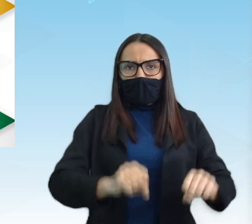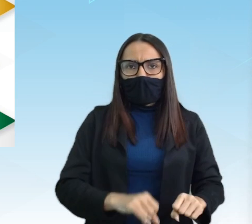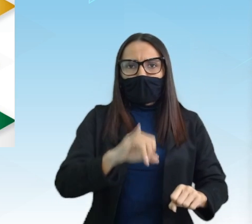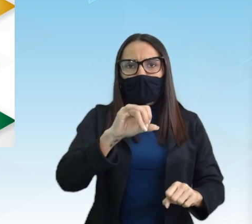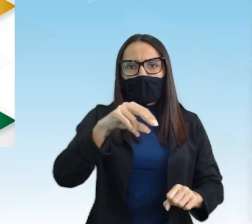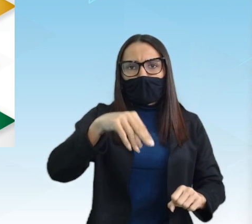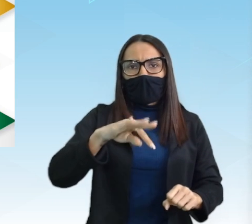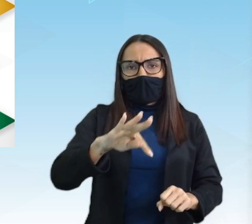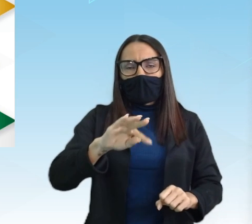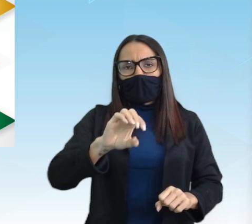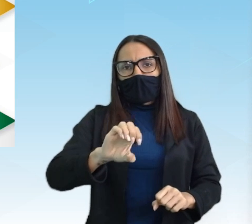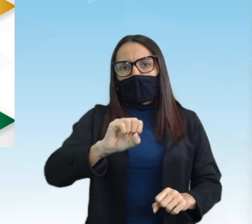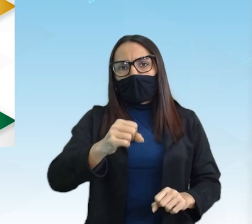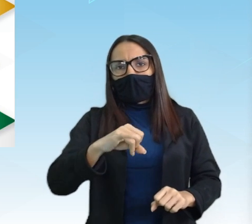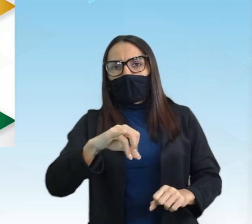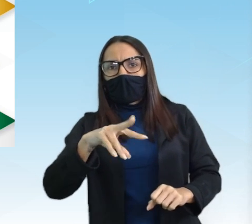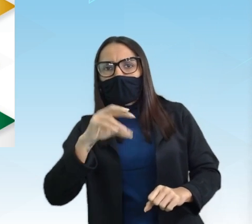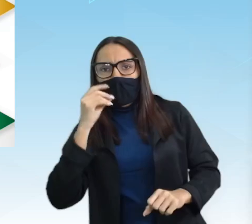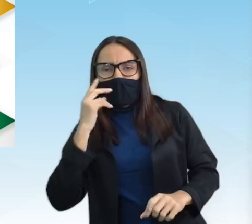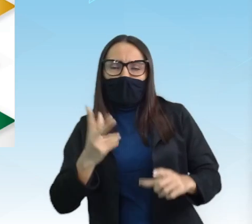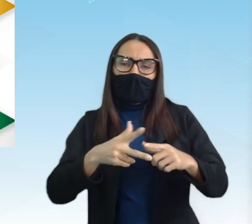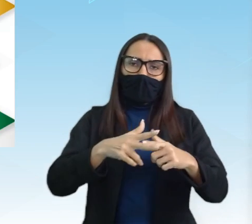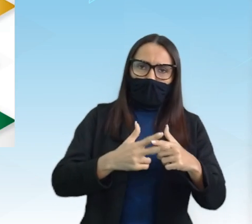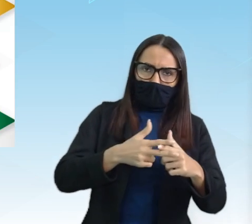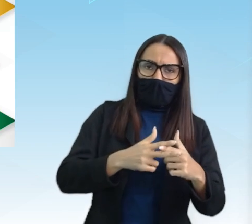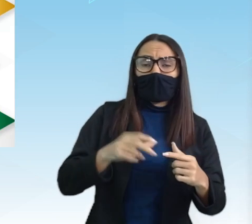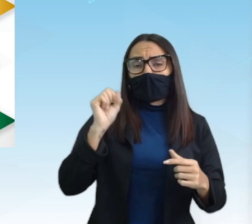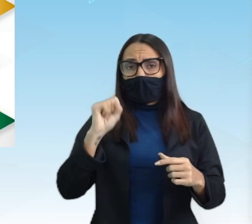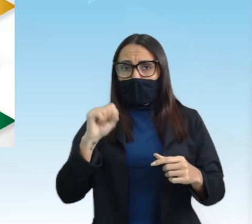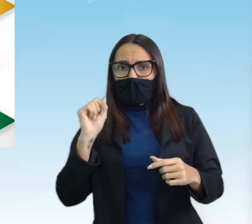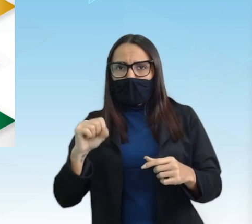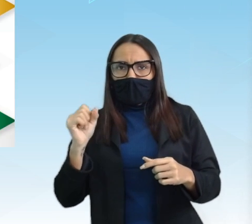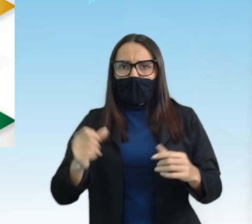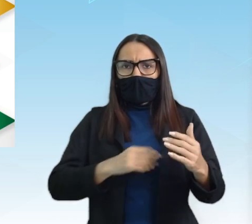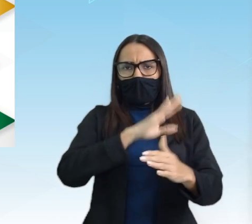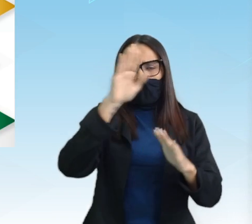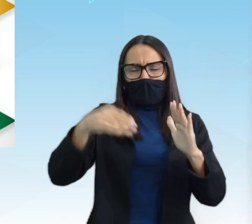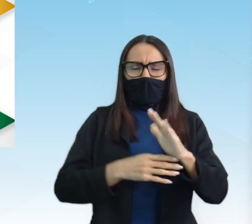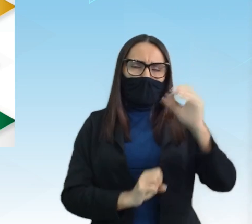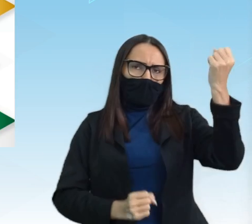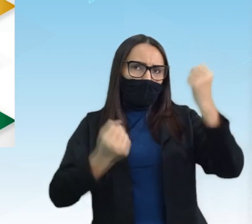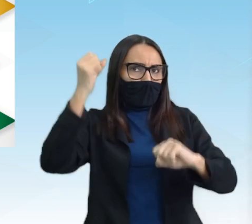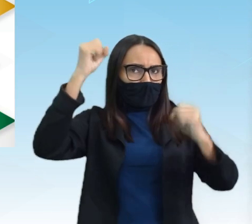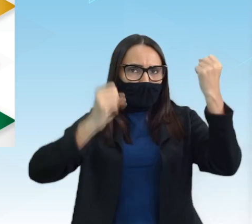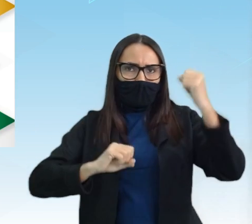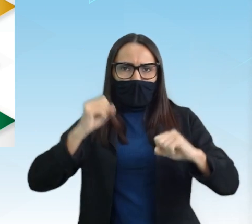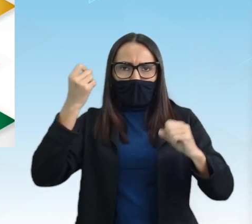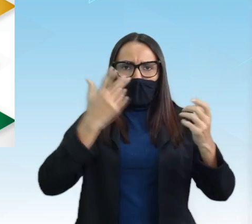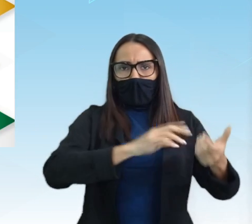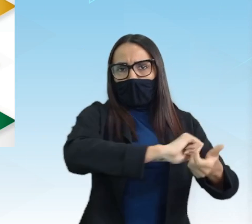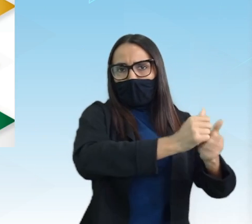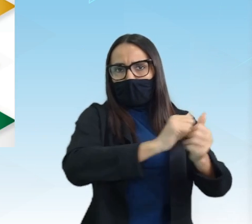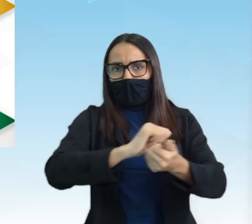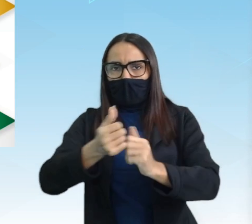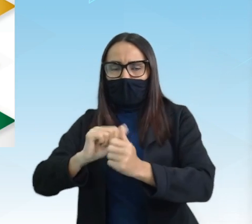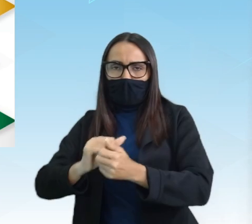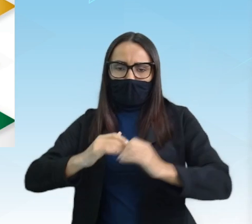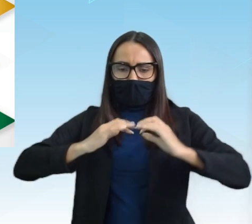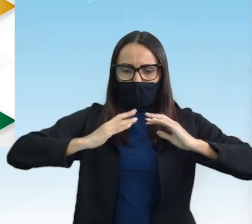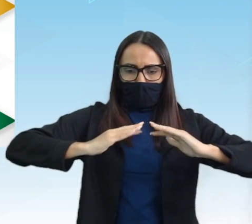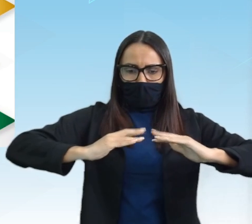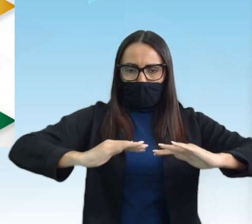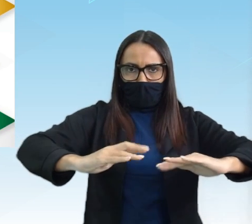intensivo? Bom, altamente mecanizado, né? Já é tudo industrializado. A adequação do solo para